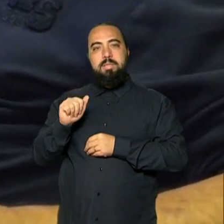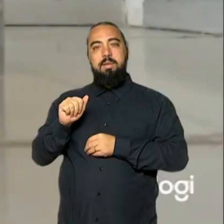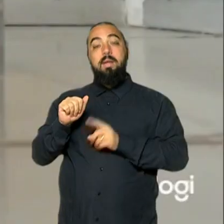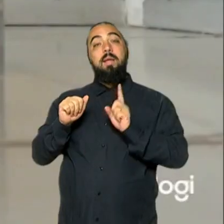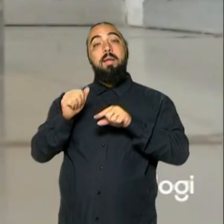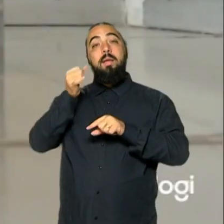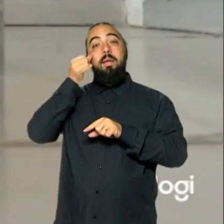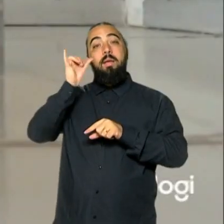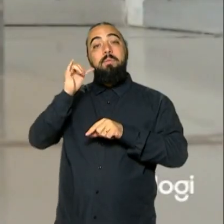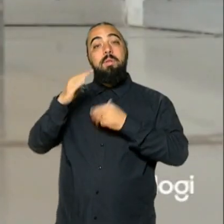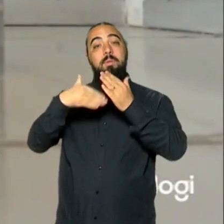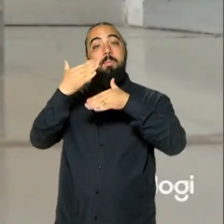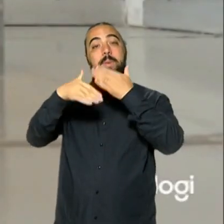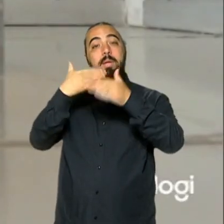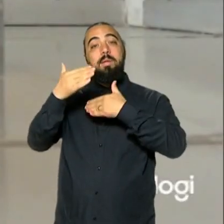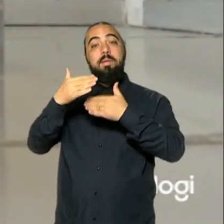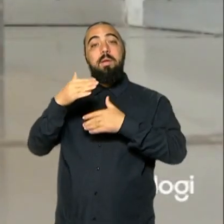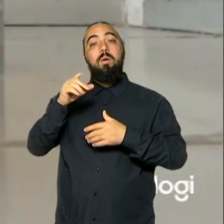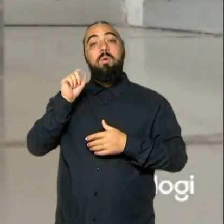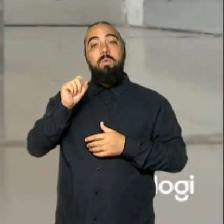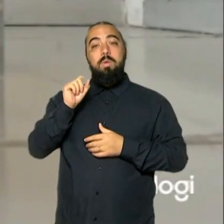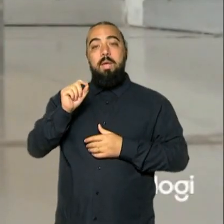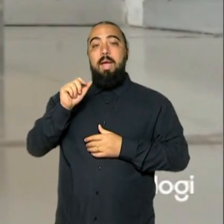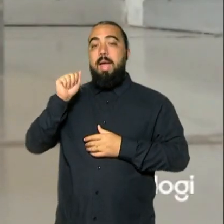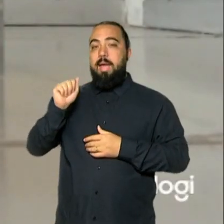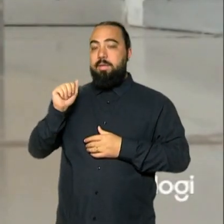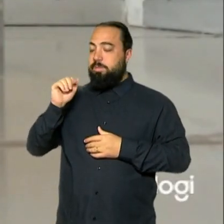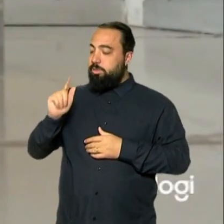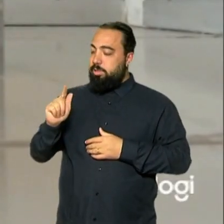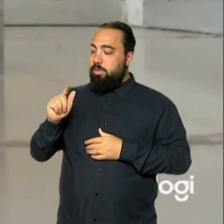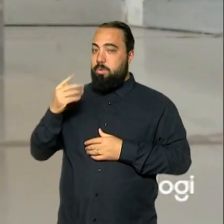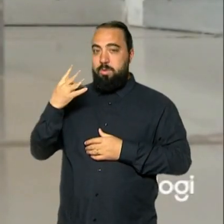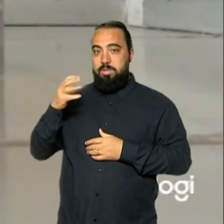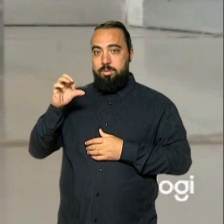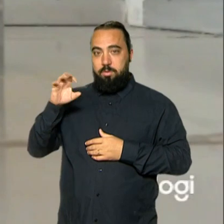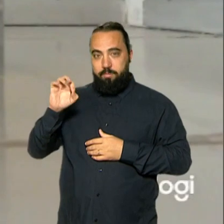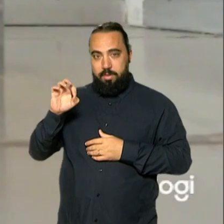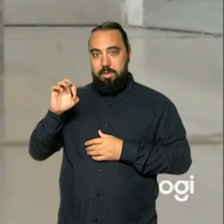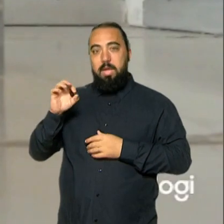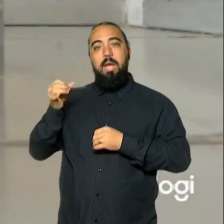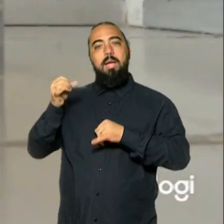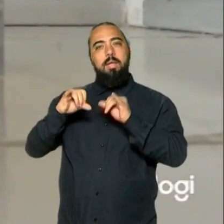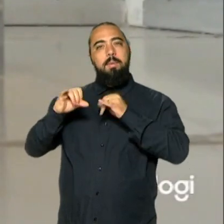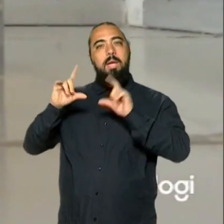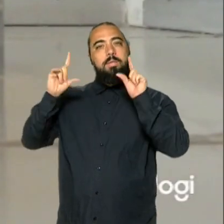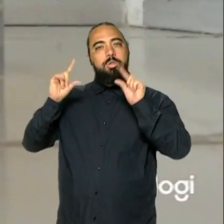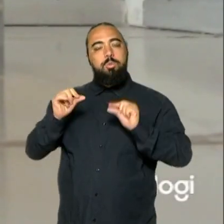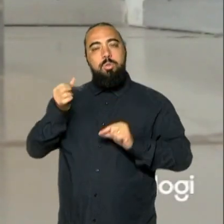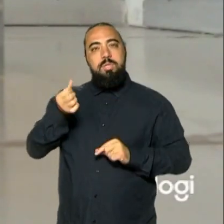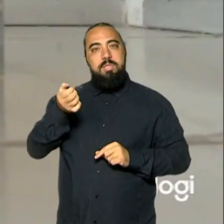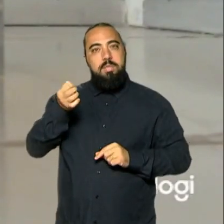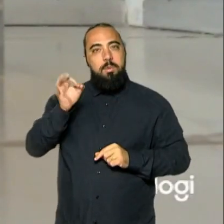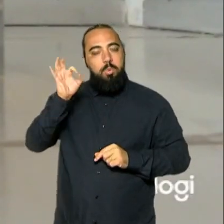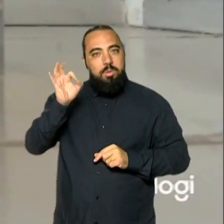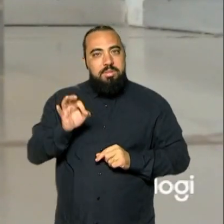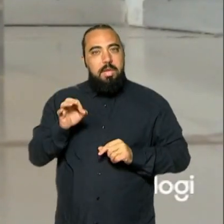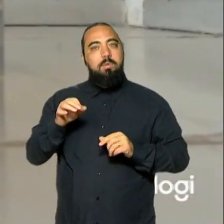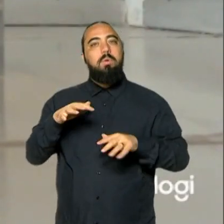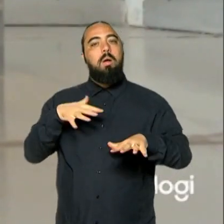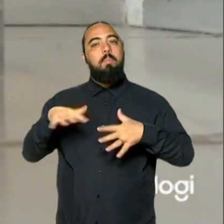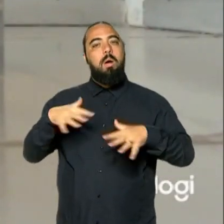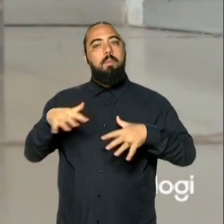Parkinson. Chamado de AG490, o composto diminuiu em 60% a morte